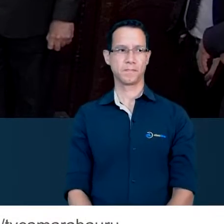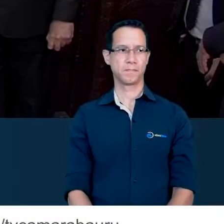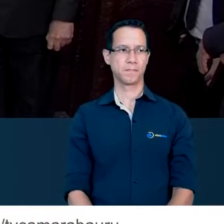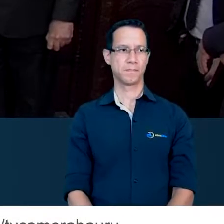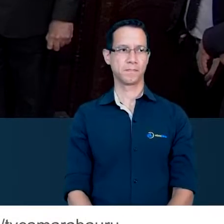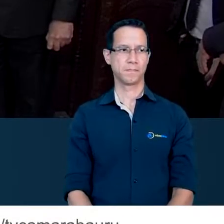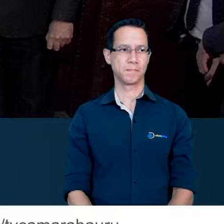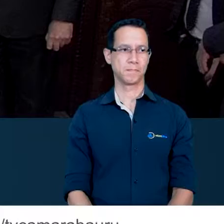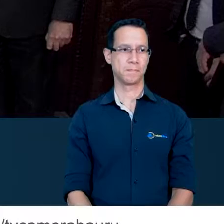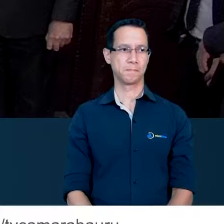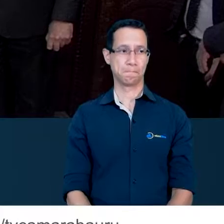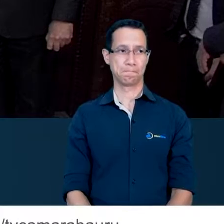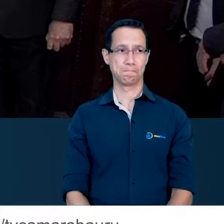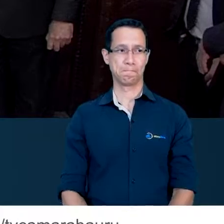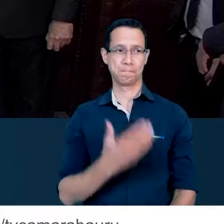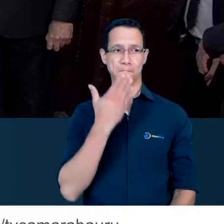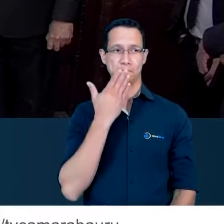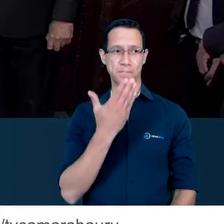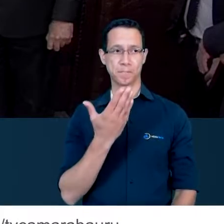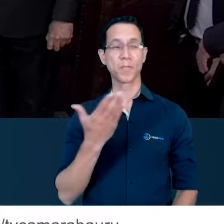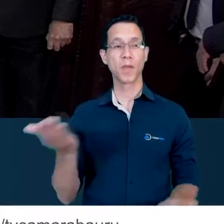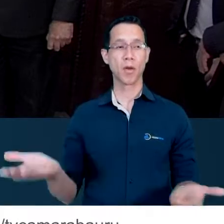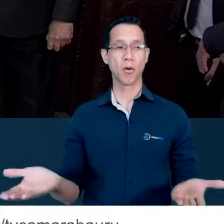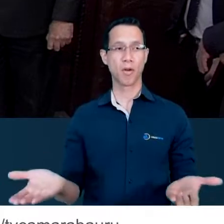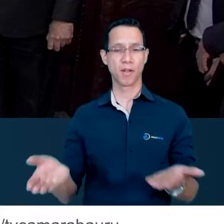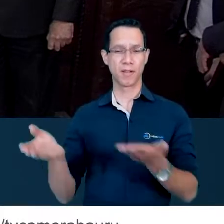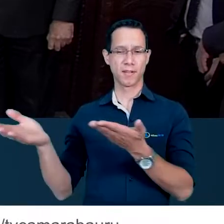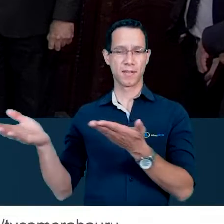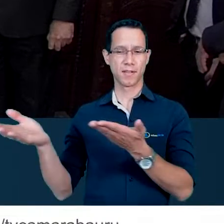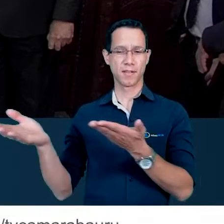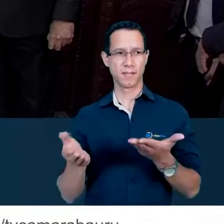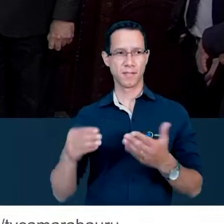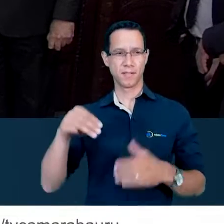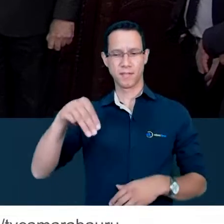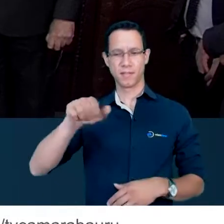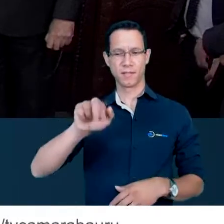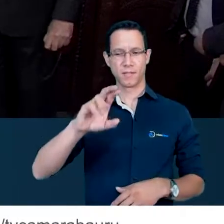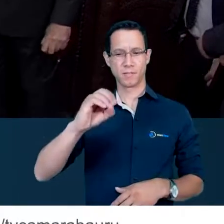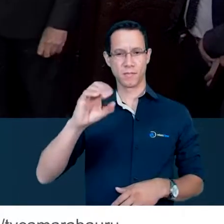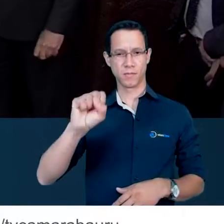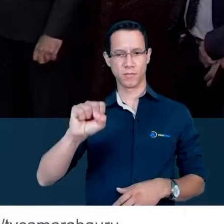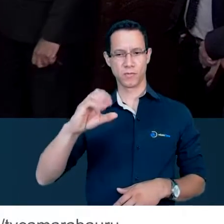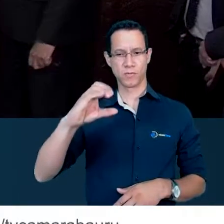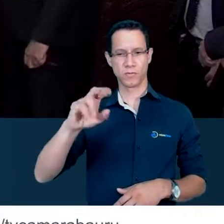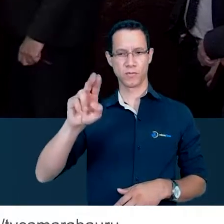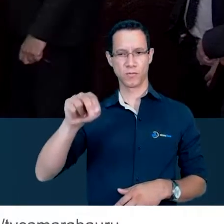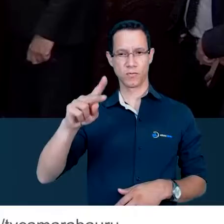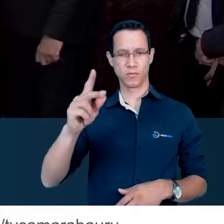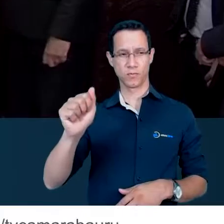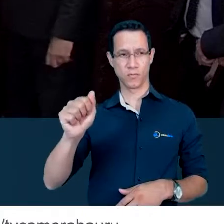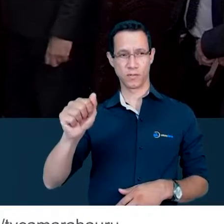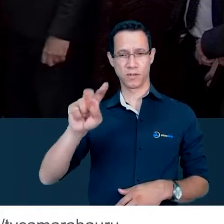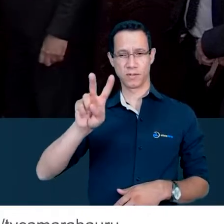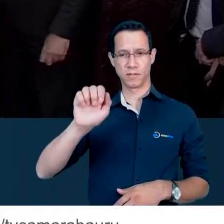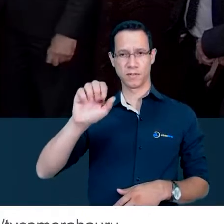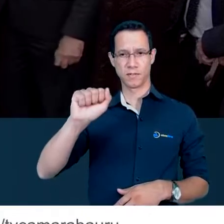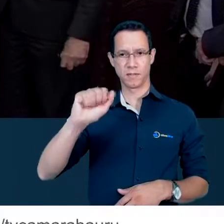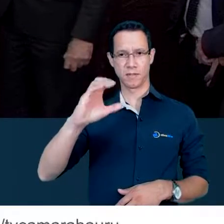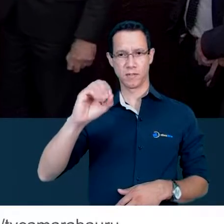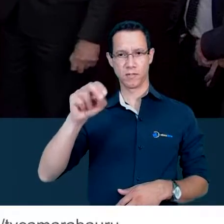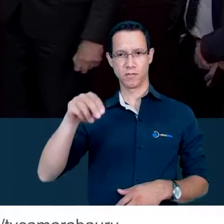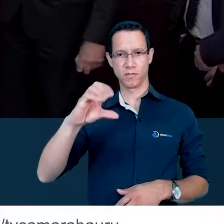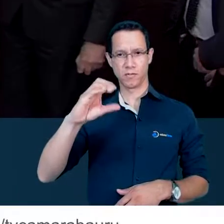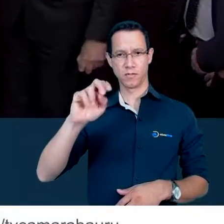nobre, perdão, convidamos o senhor Marcos Cunha Vasconcelos a fazer uso da palavra por até 10